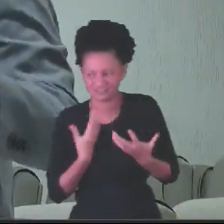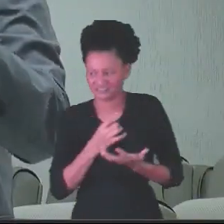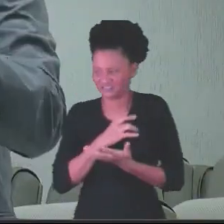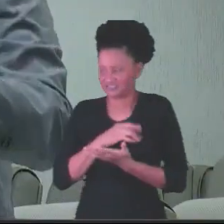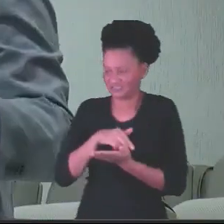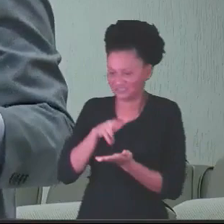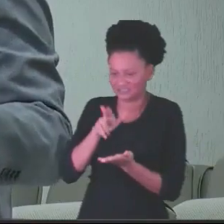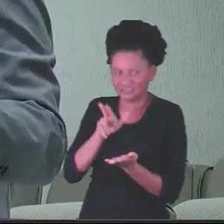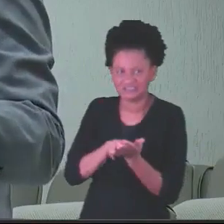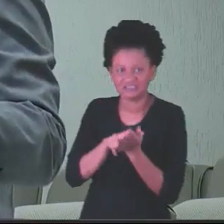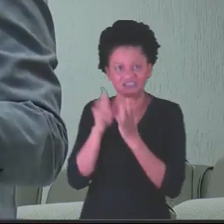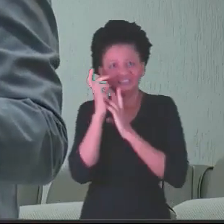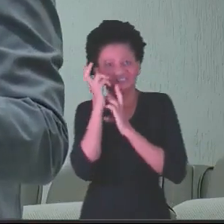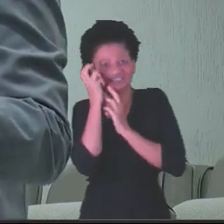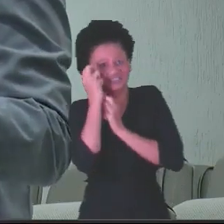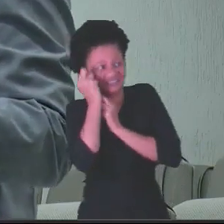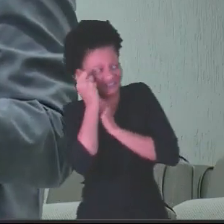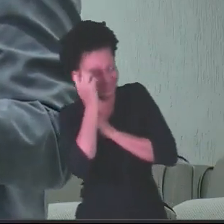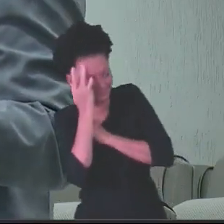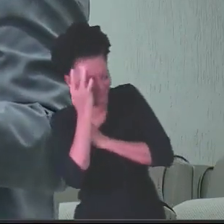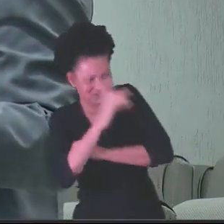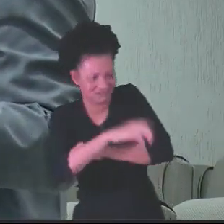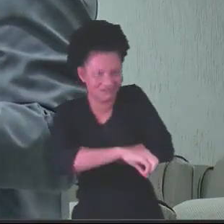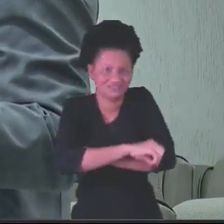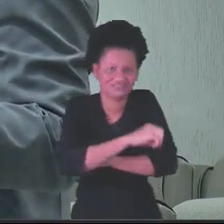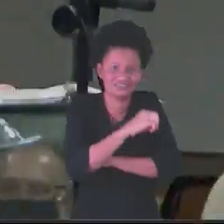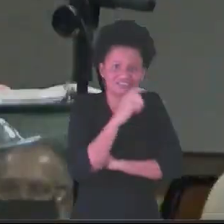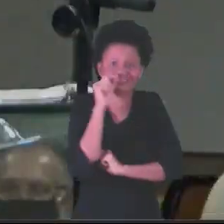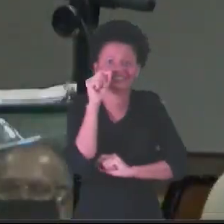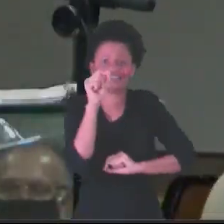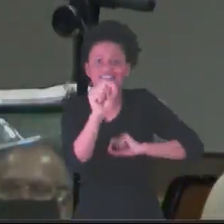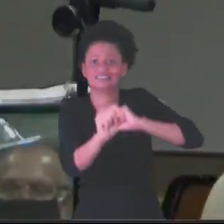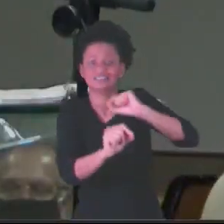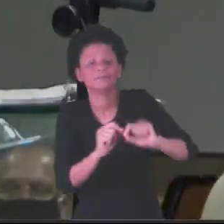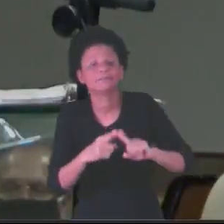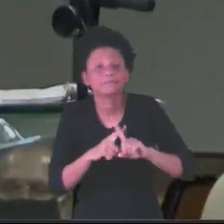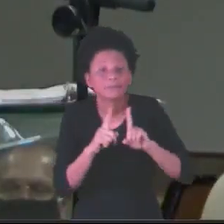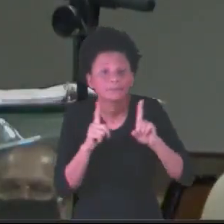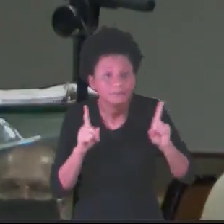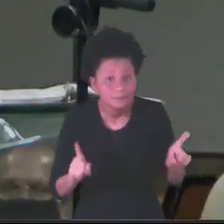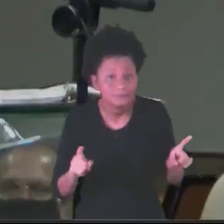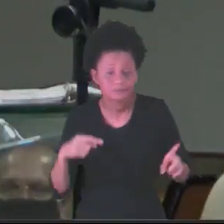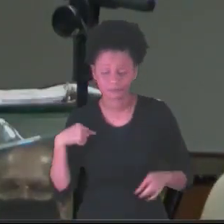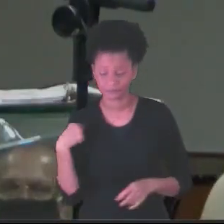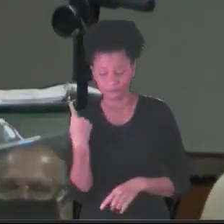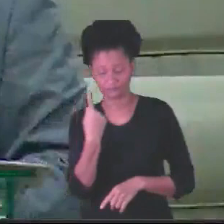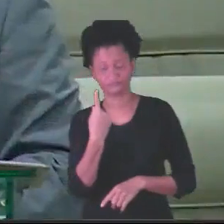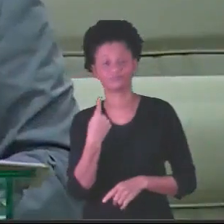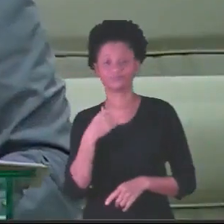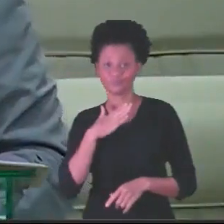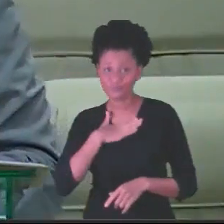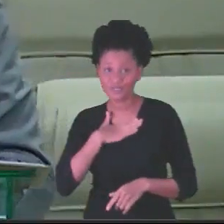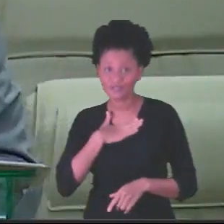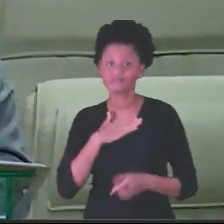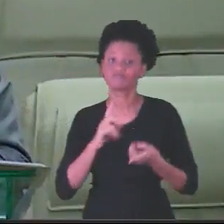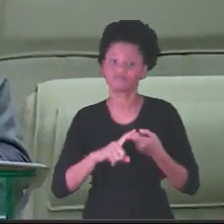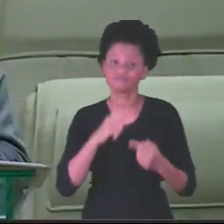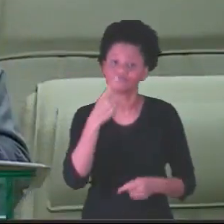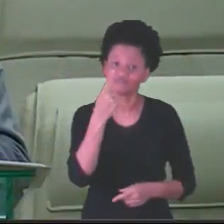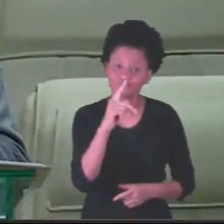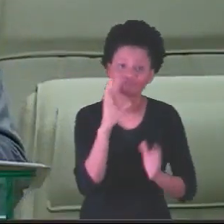o dia que esse chega é mas o nosso jesus é o sentinela